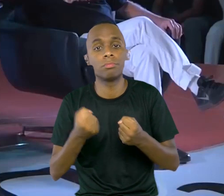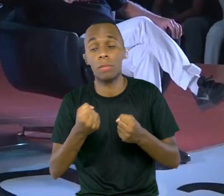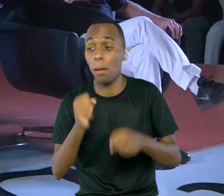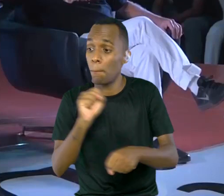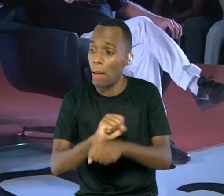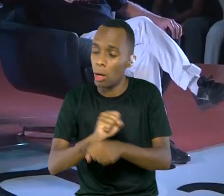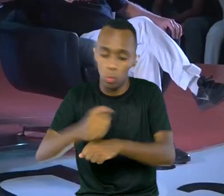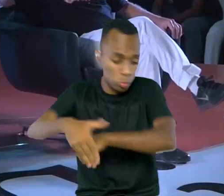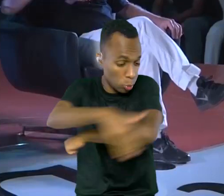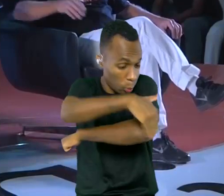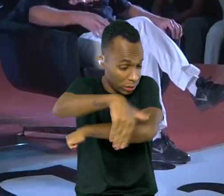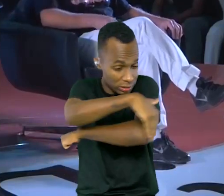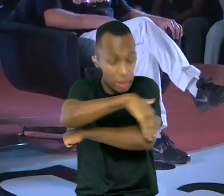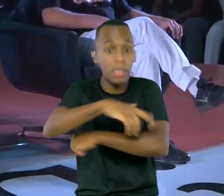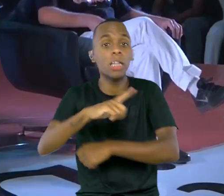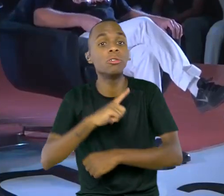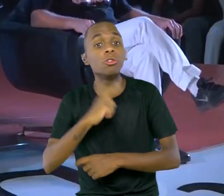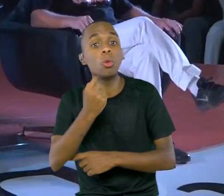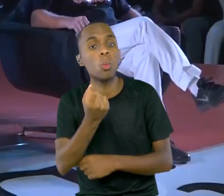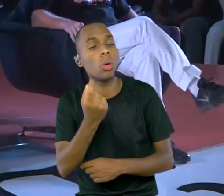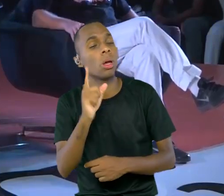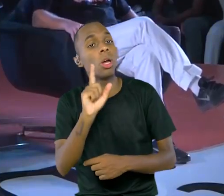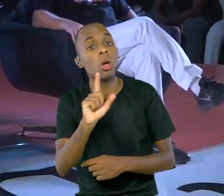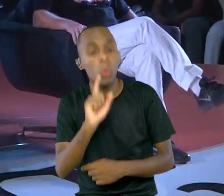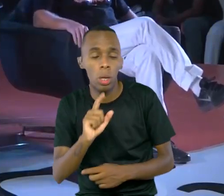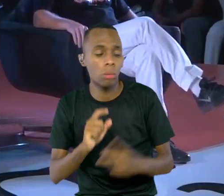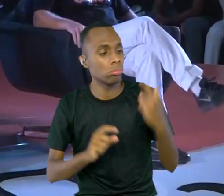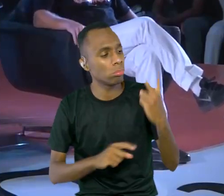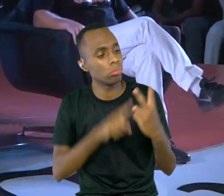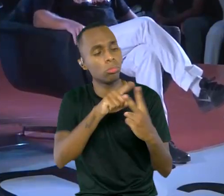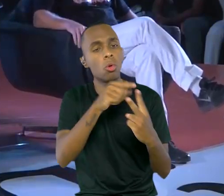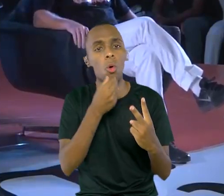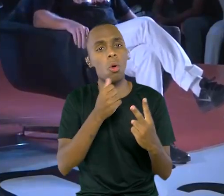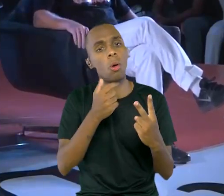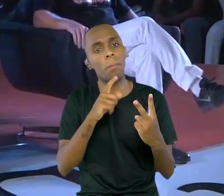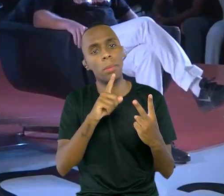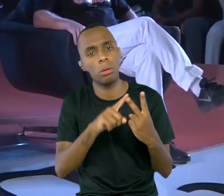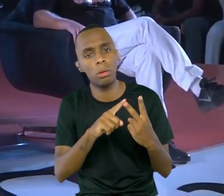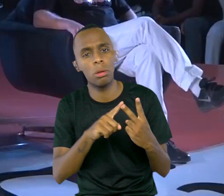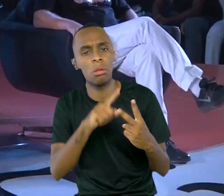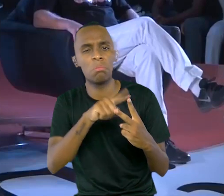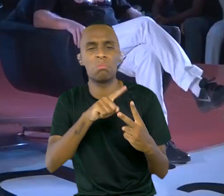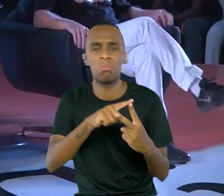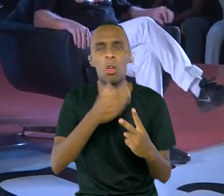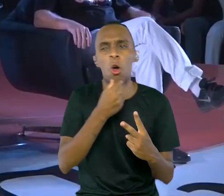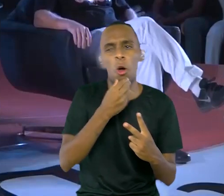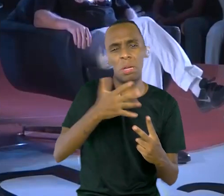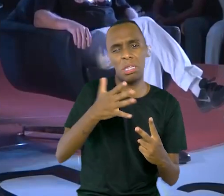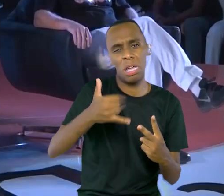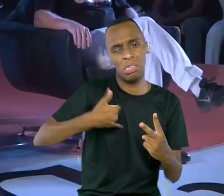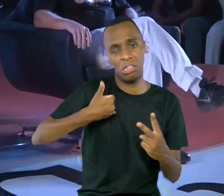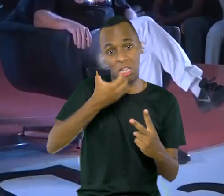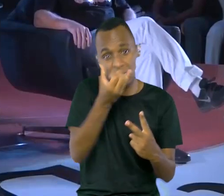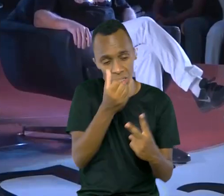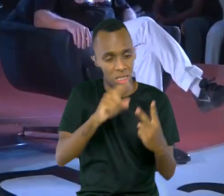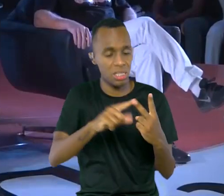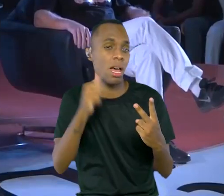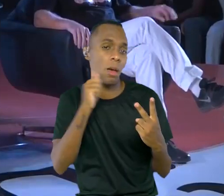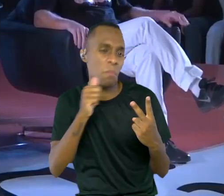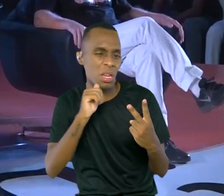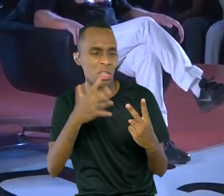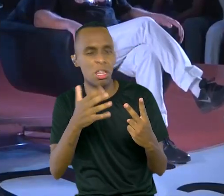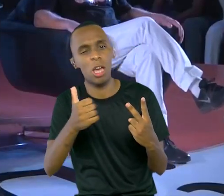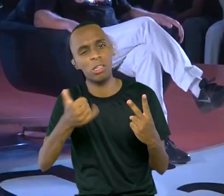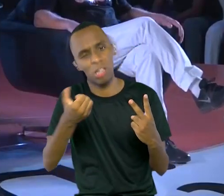repente paramos numa esquina, e na esquina havia um casal, provavelmente o menino devia ter uns